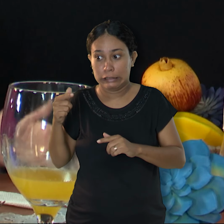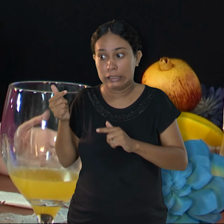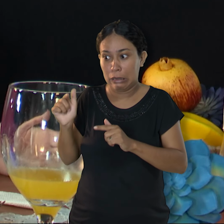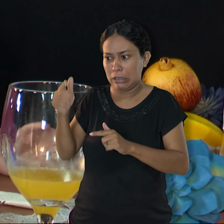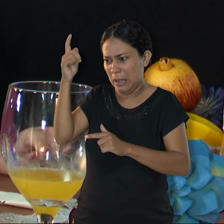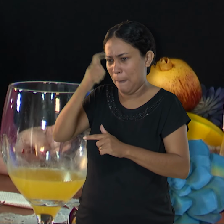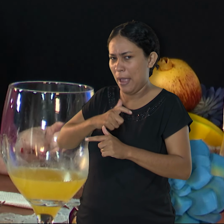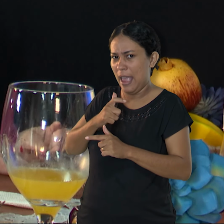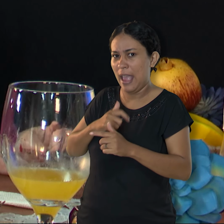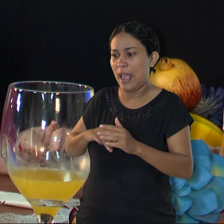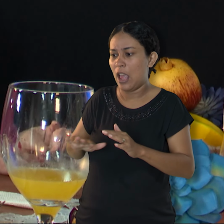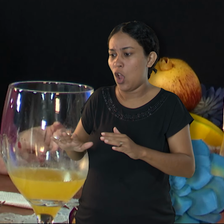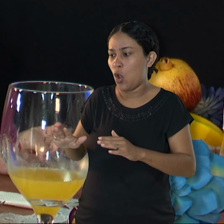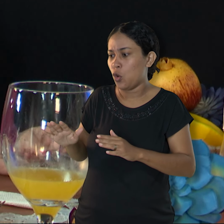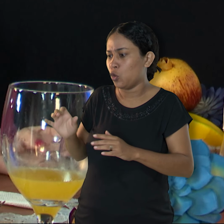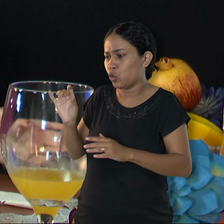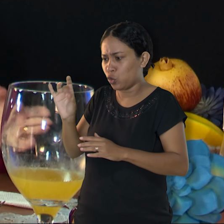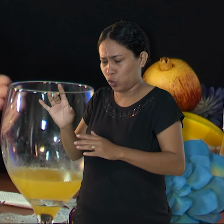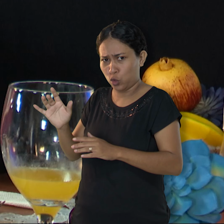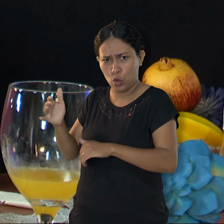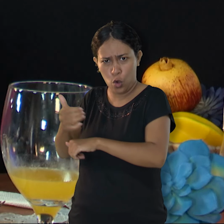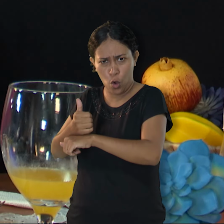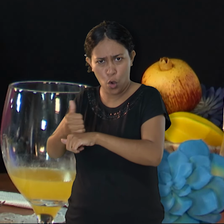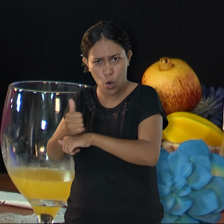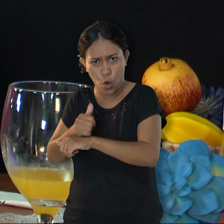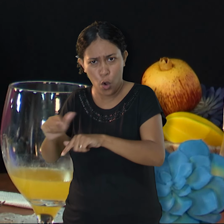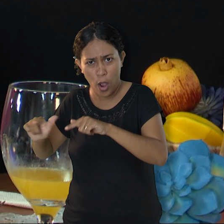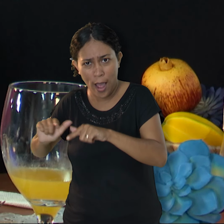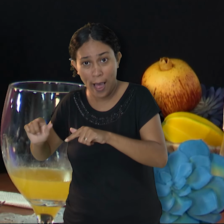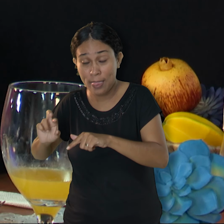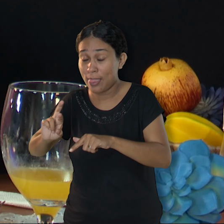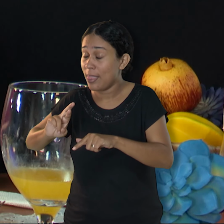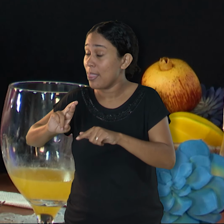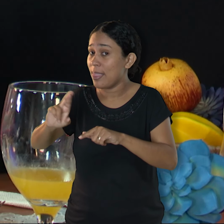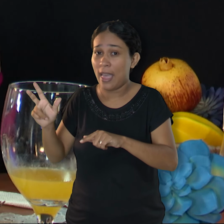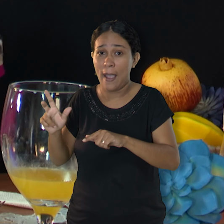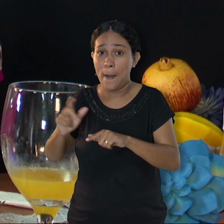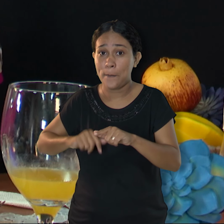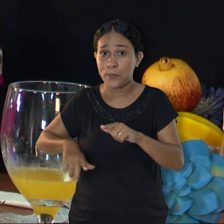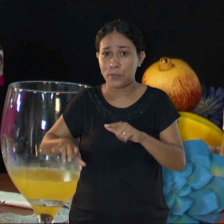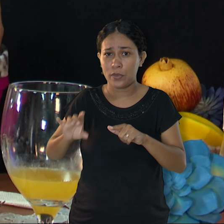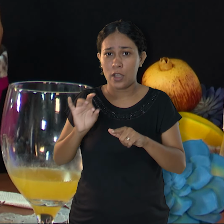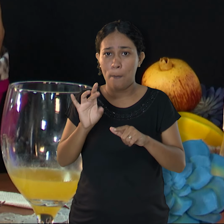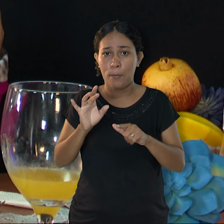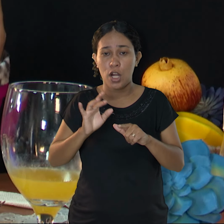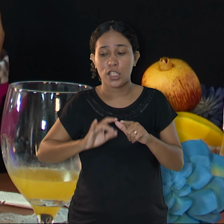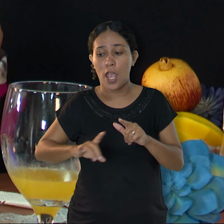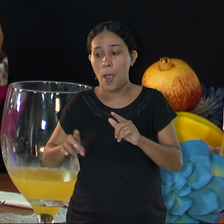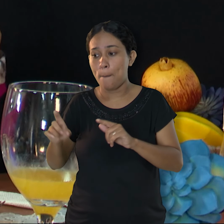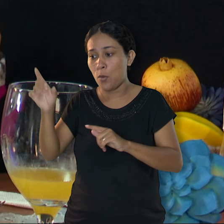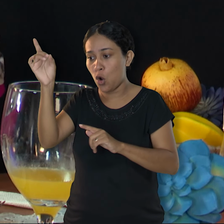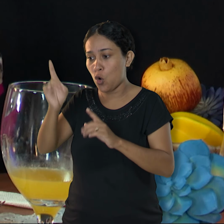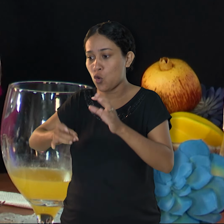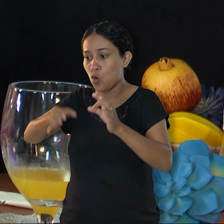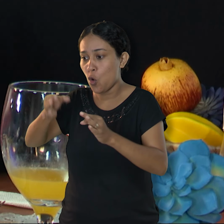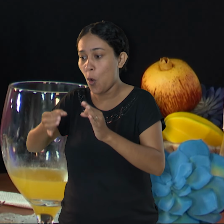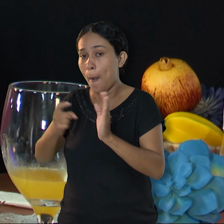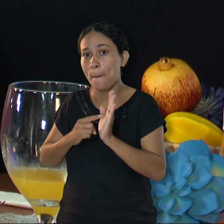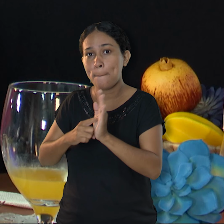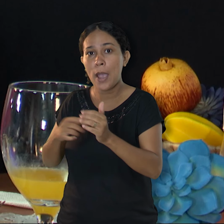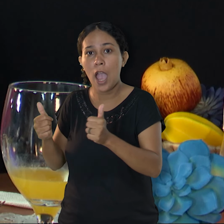isso com servidores. A desembargadora Tânia, a gente fez uma reunião, ela pediu para eu apresentar os números do Justiça em Números, penúltimo lugar,